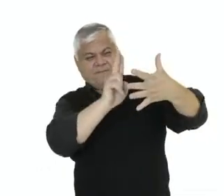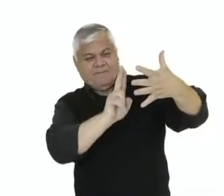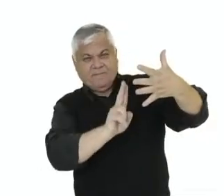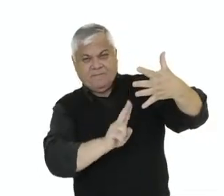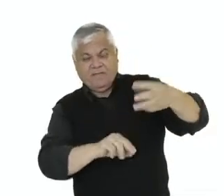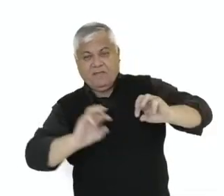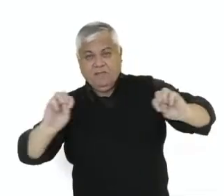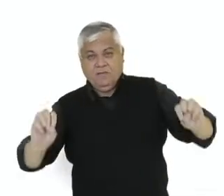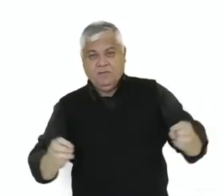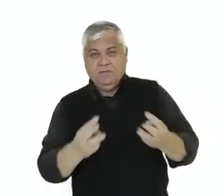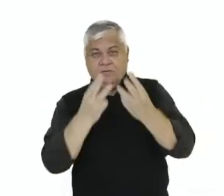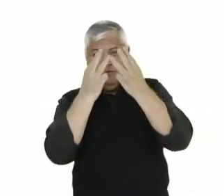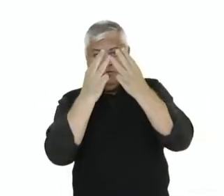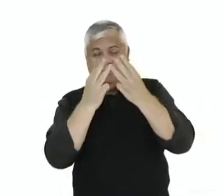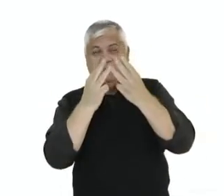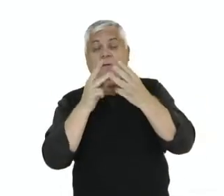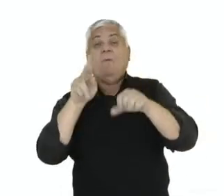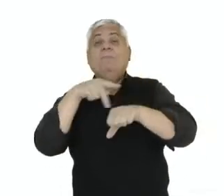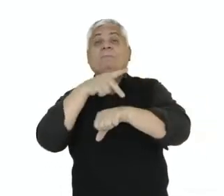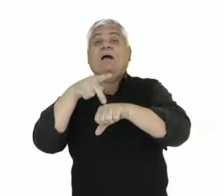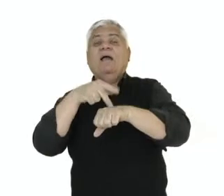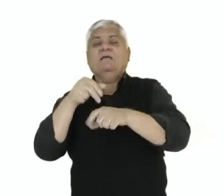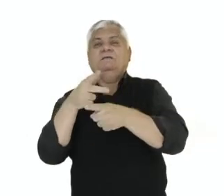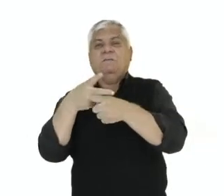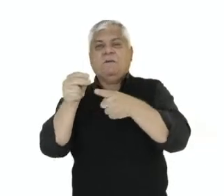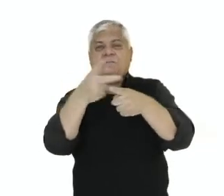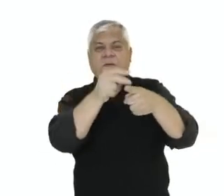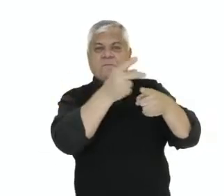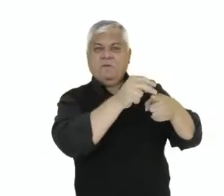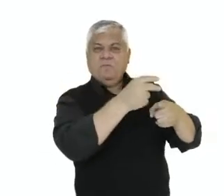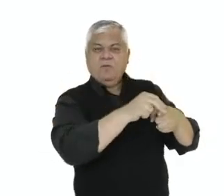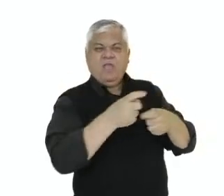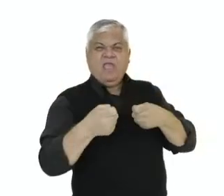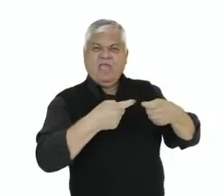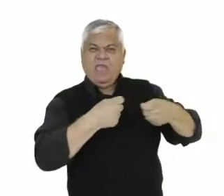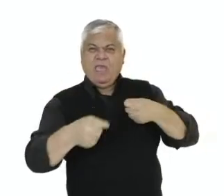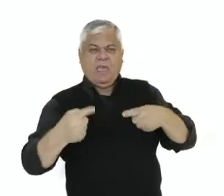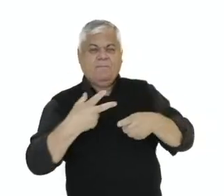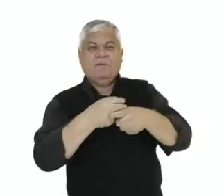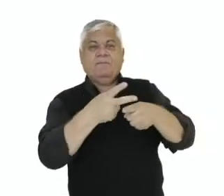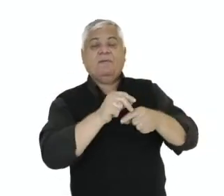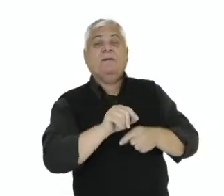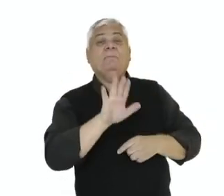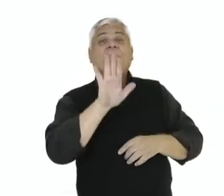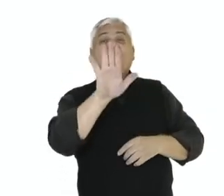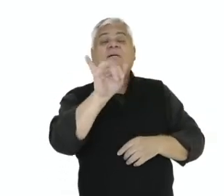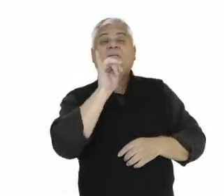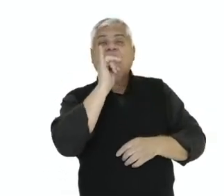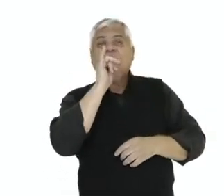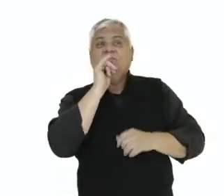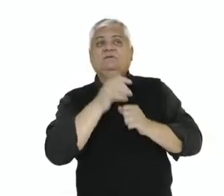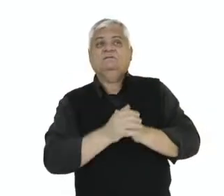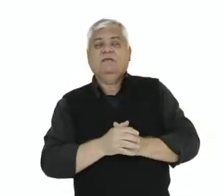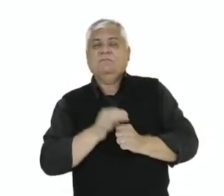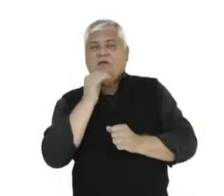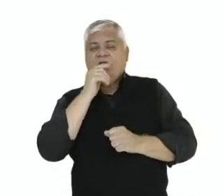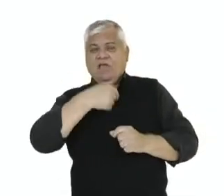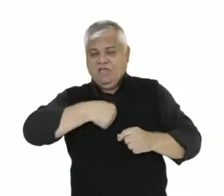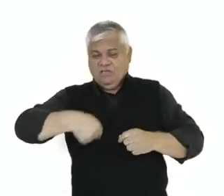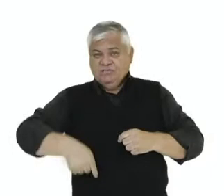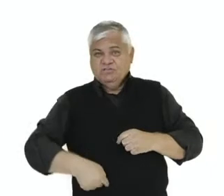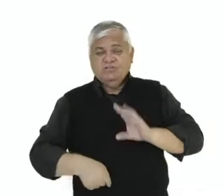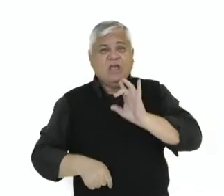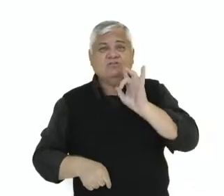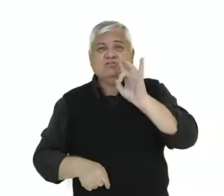Unidas são os países que saíram vitoriosos da Segunda Guerra Mundial. Mas ainda assim a República Popular da China só